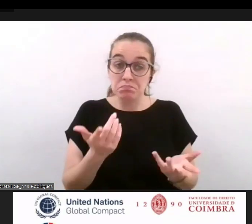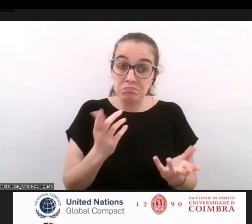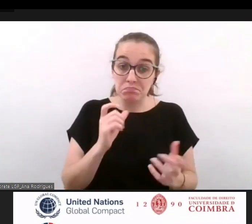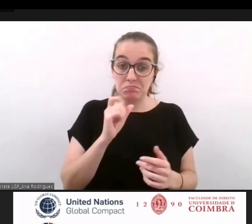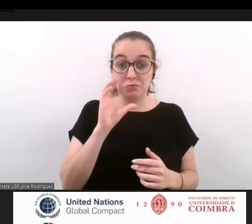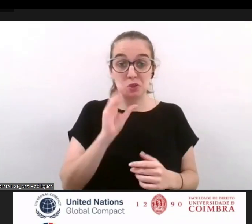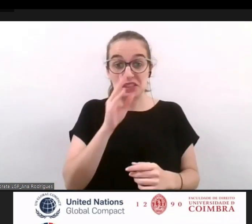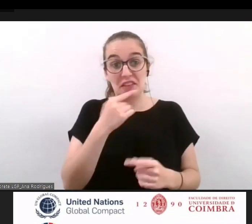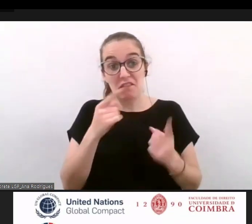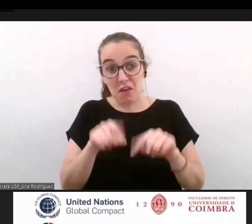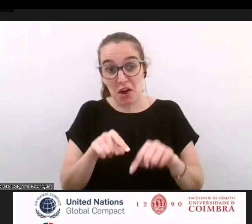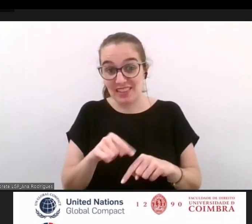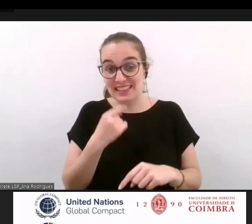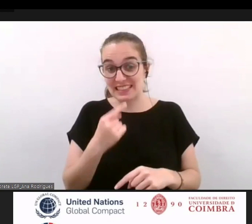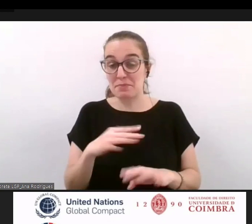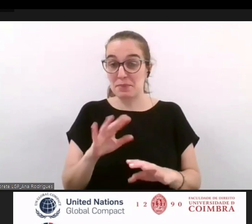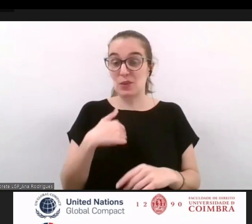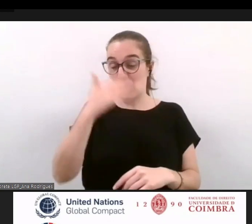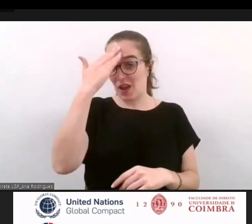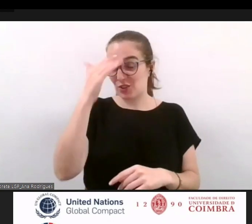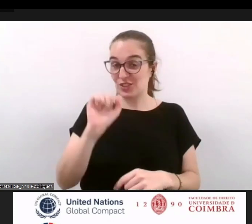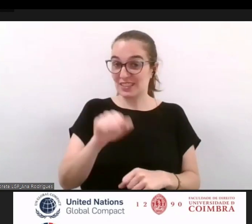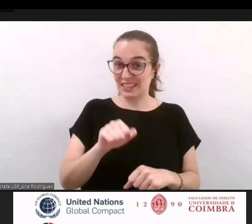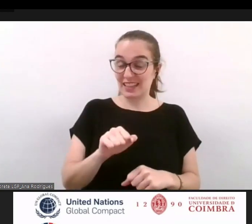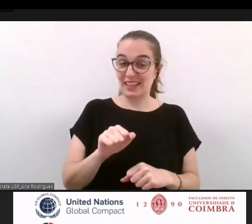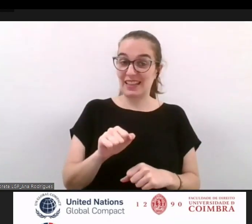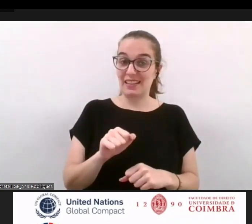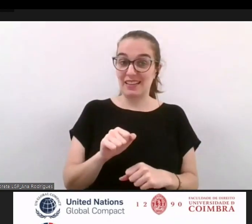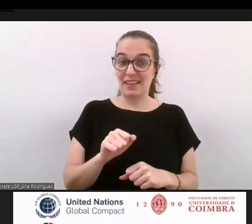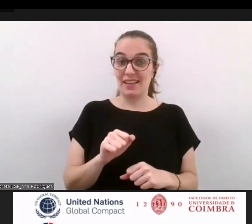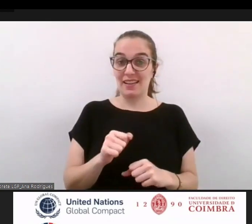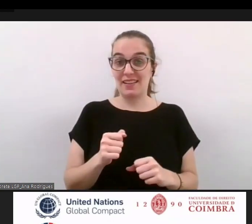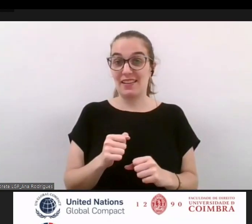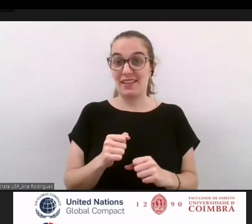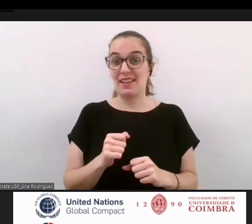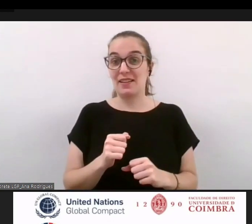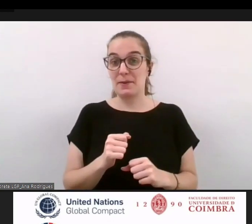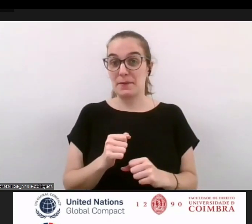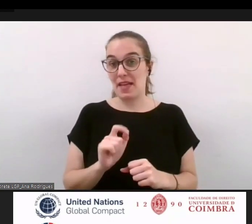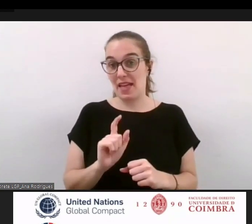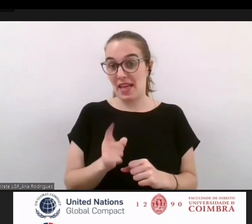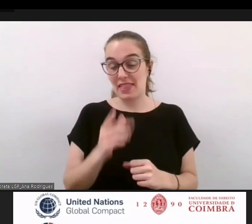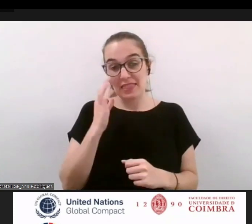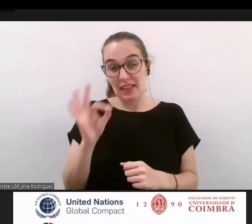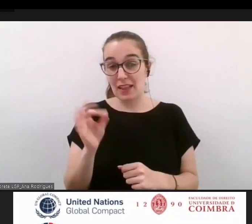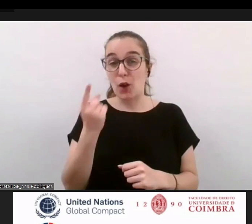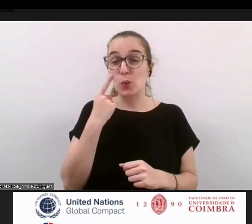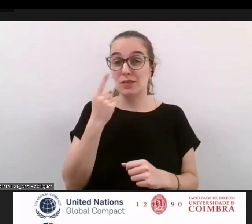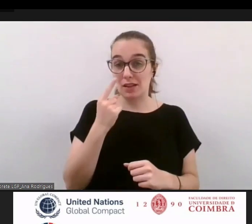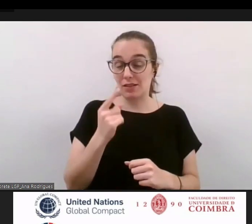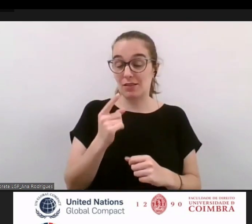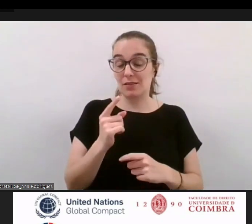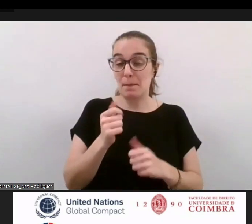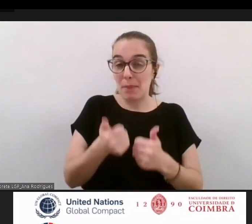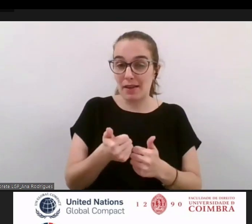a ser repetitiva, mas é mesmo, acho que estar aqui e procurar esse conhecimento sobre o que é a agenda e de que